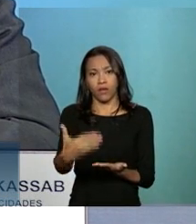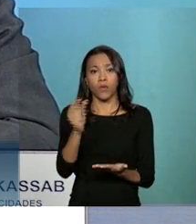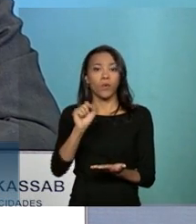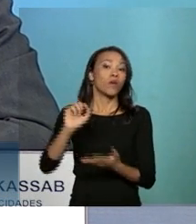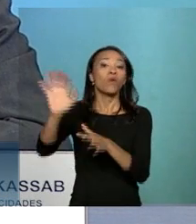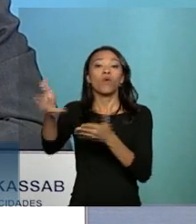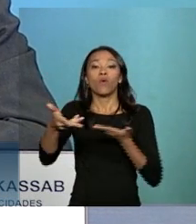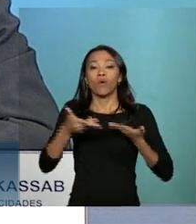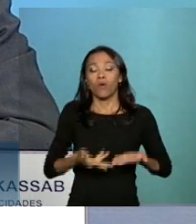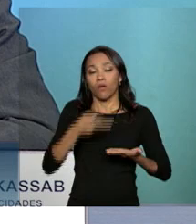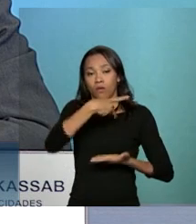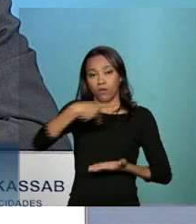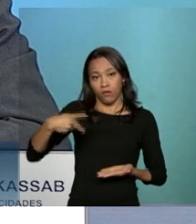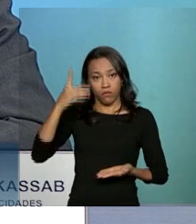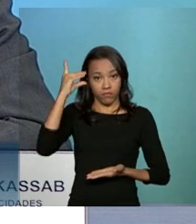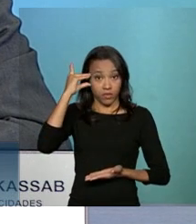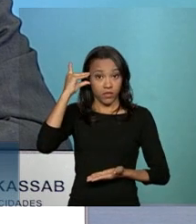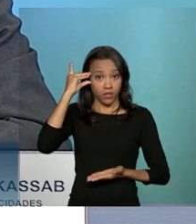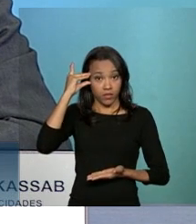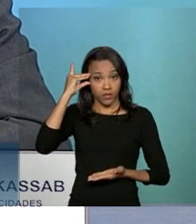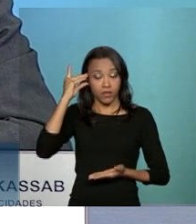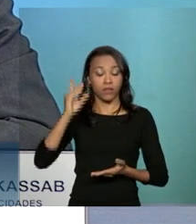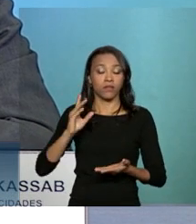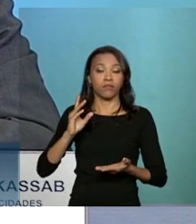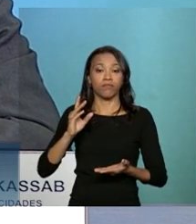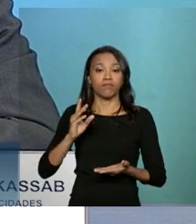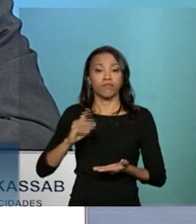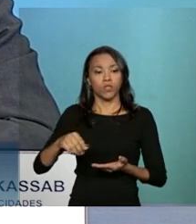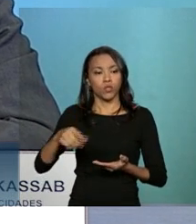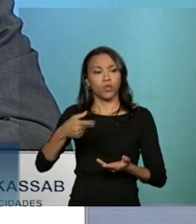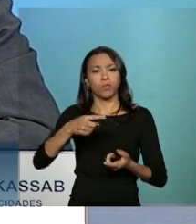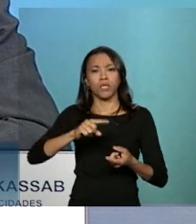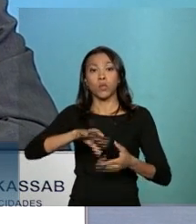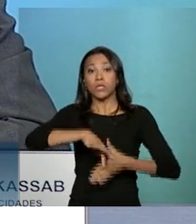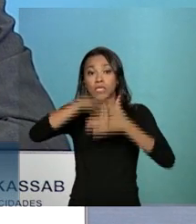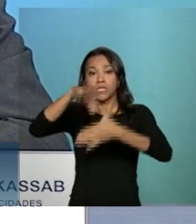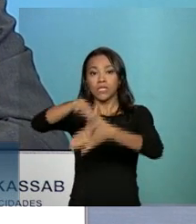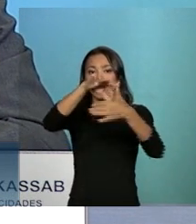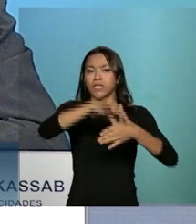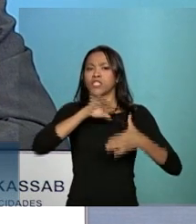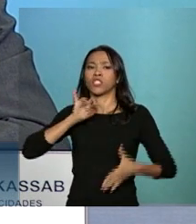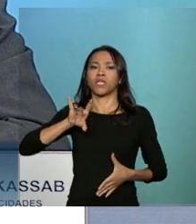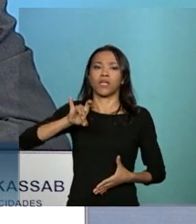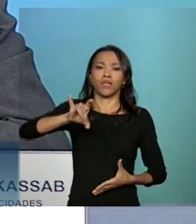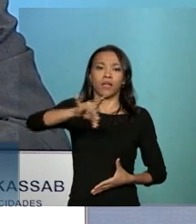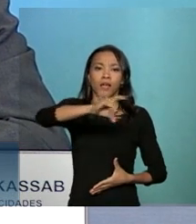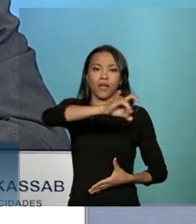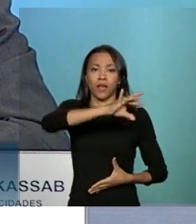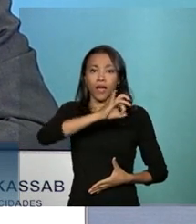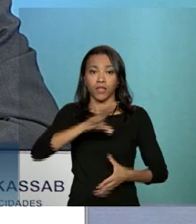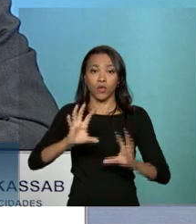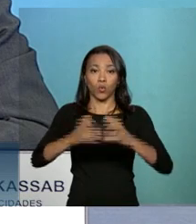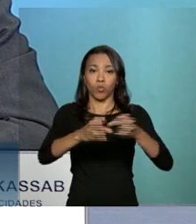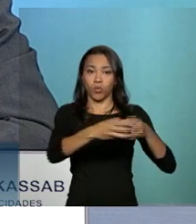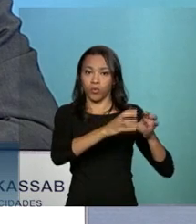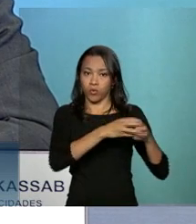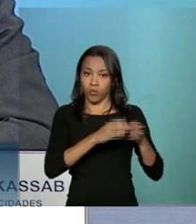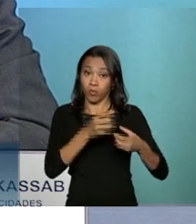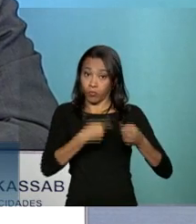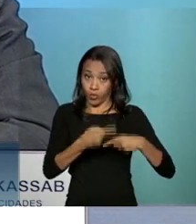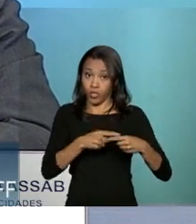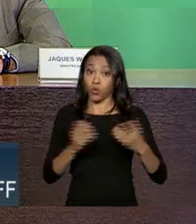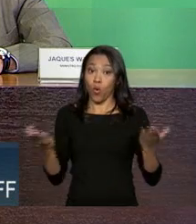convite da presidenta para os líderes, presidentes de partidos, hoje à noite no